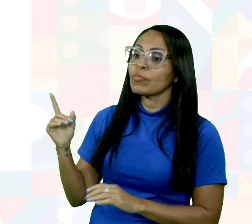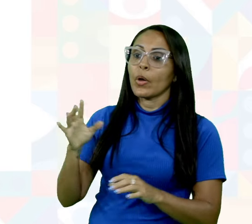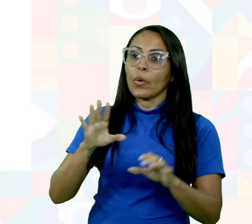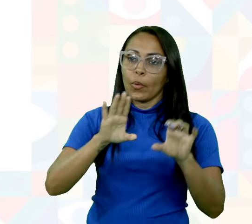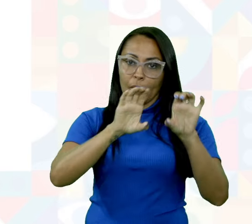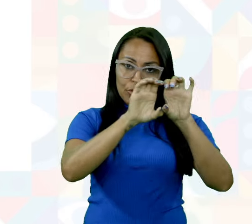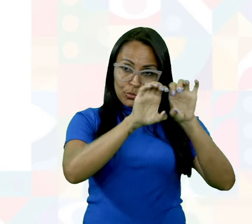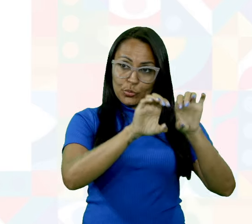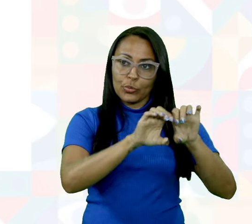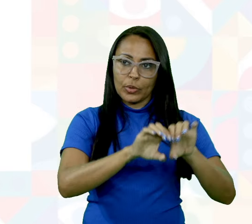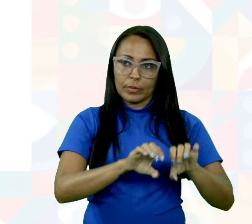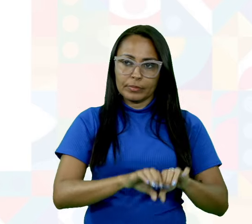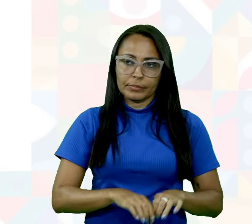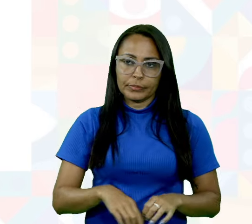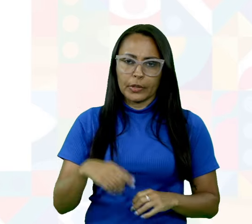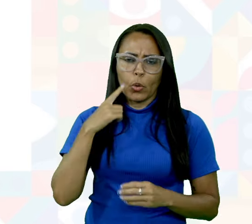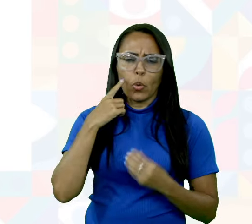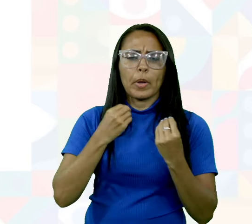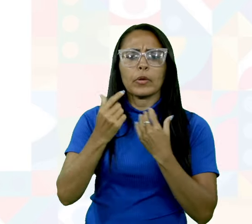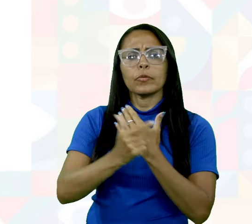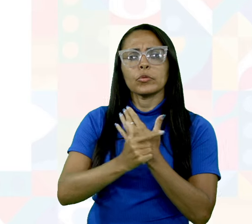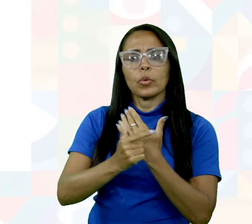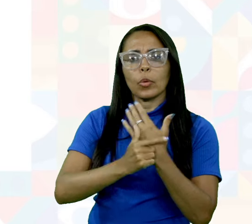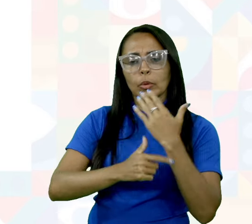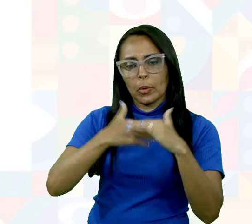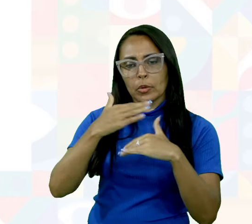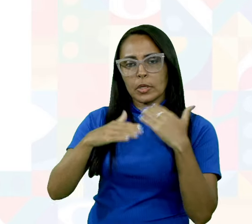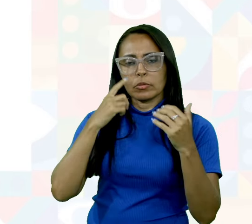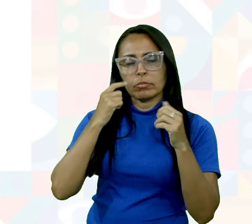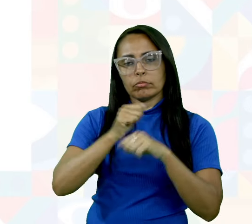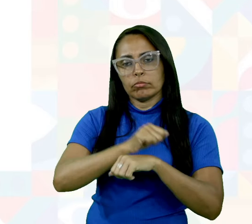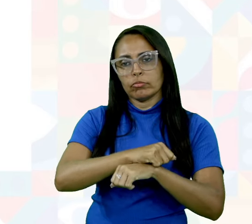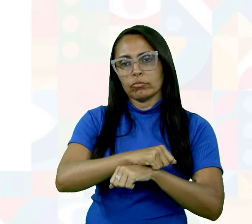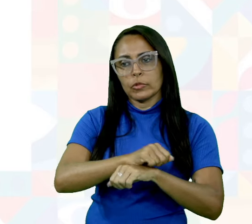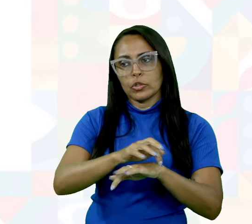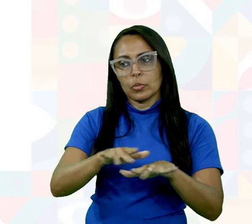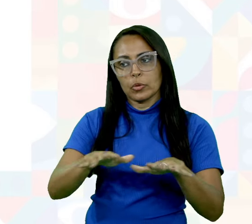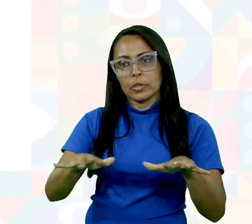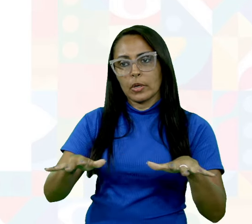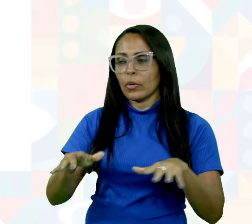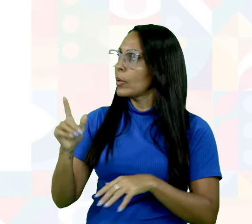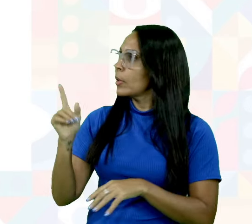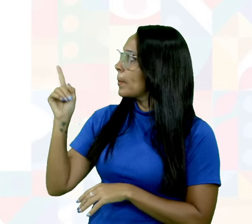genérica, geral, de como é que funciona esse processo de distribuição, né? Desde a saída do